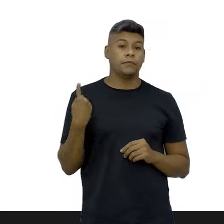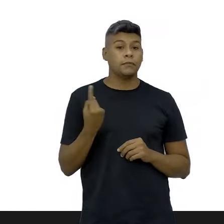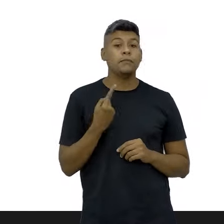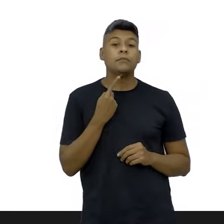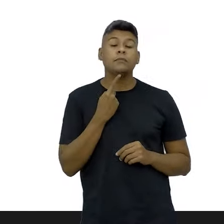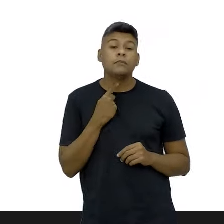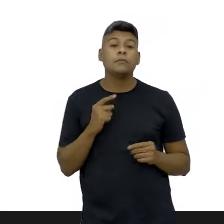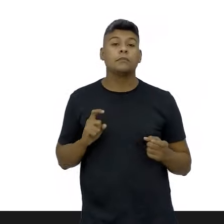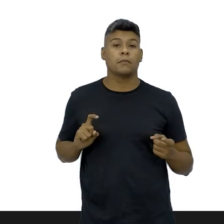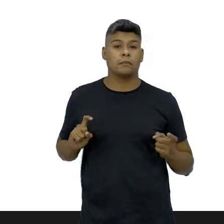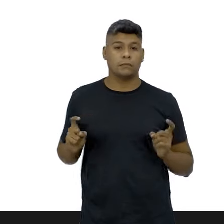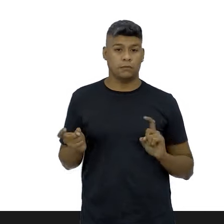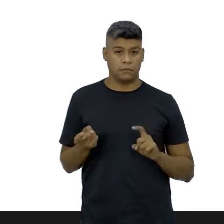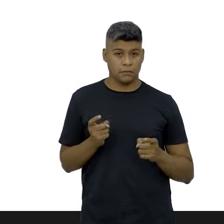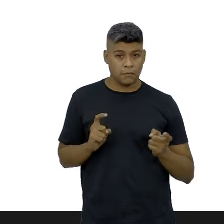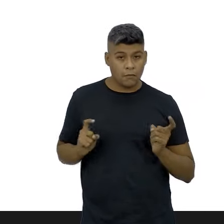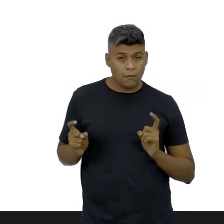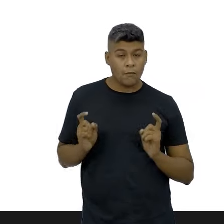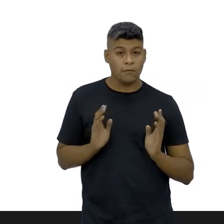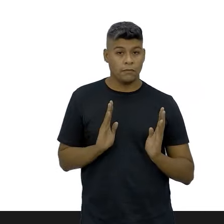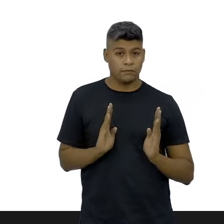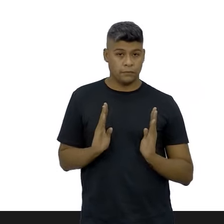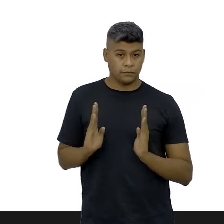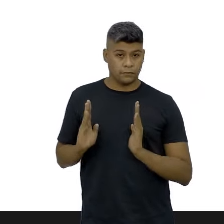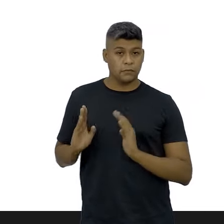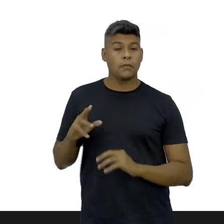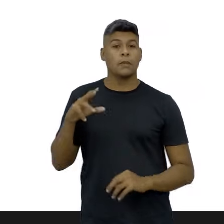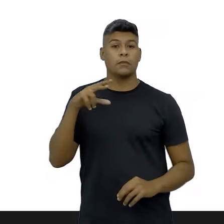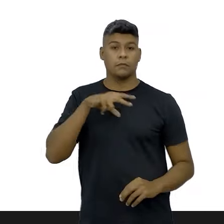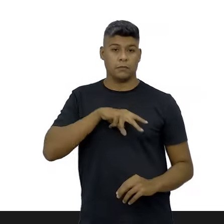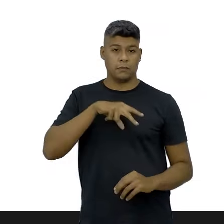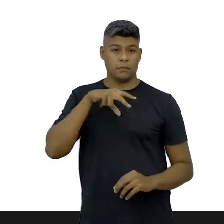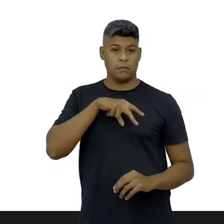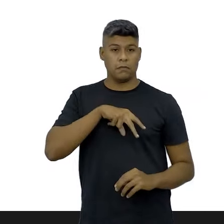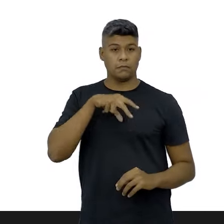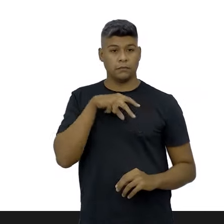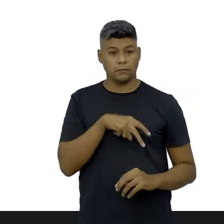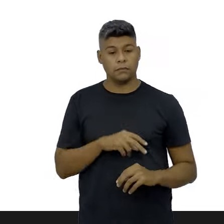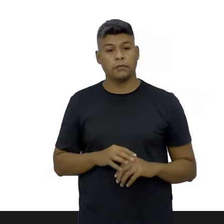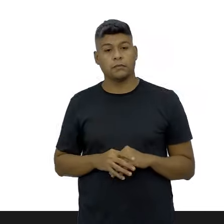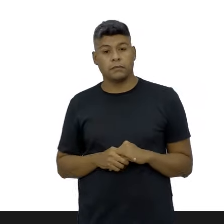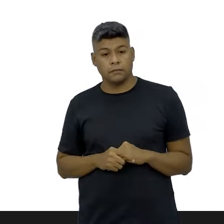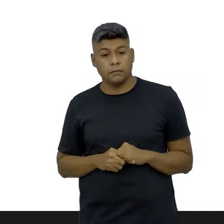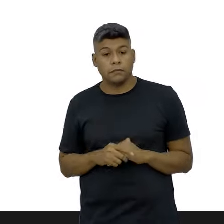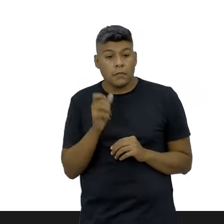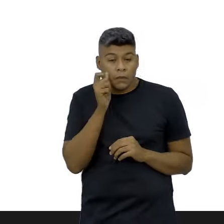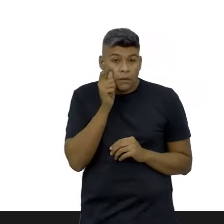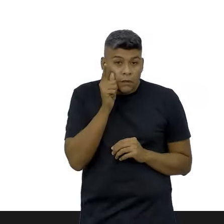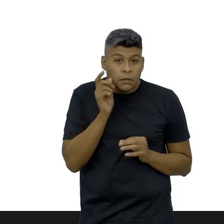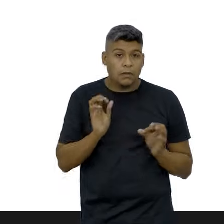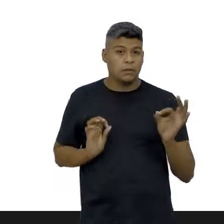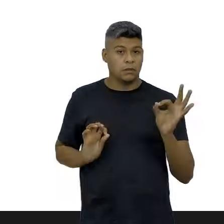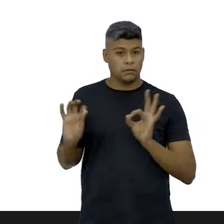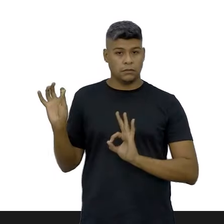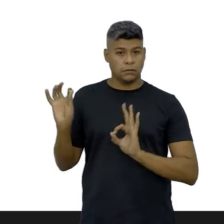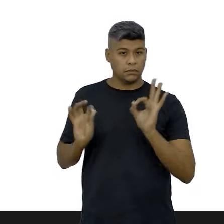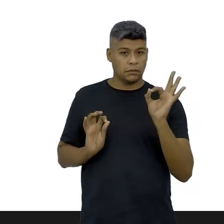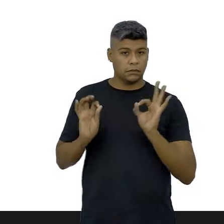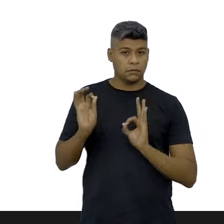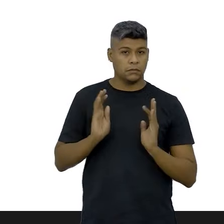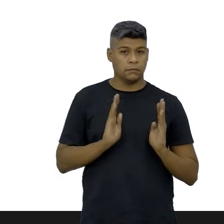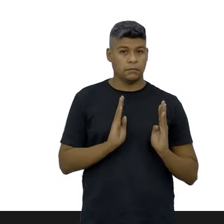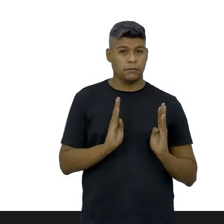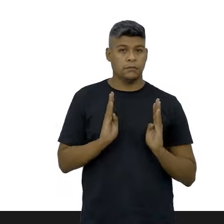buscaremos discutir a sequência de língua portuguesa, a lógica de organização dessa